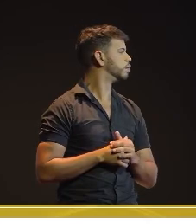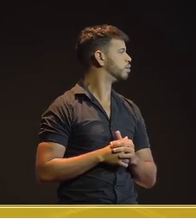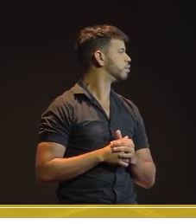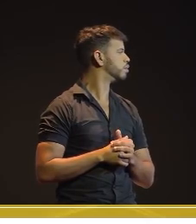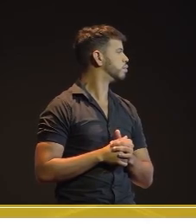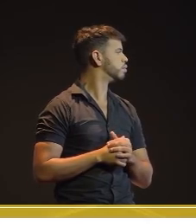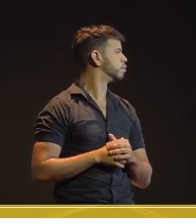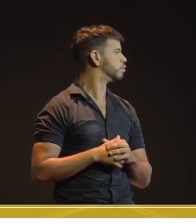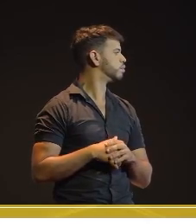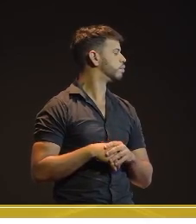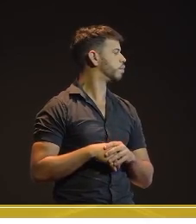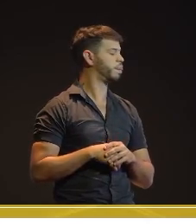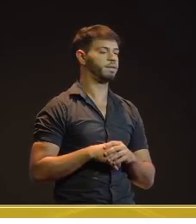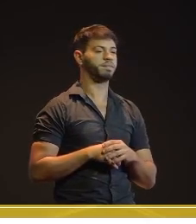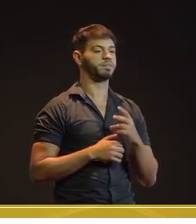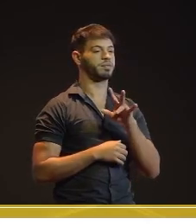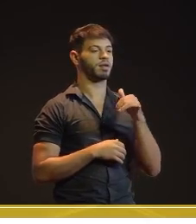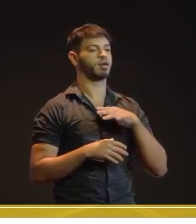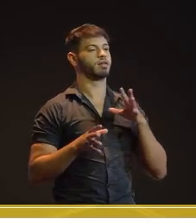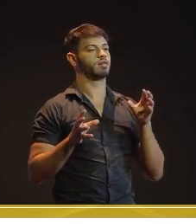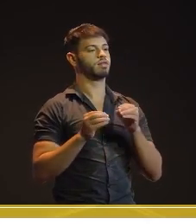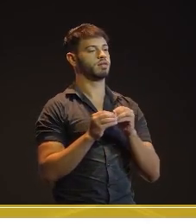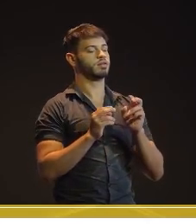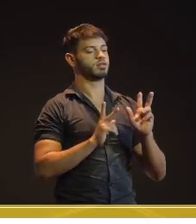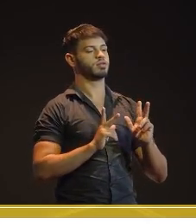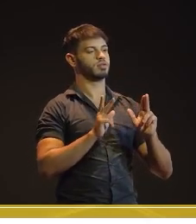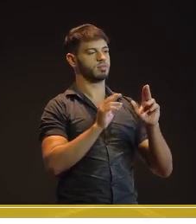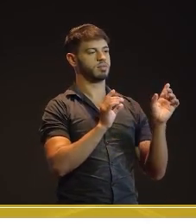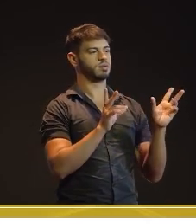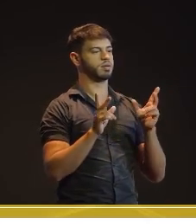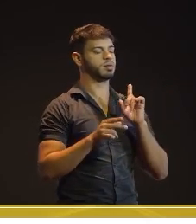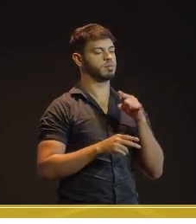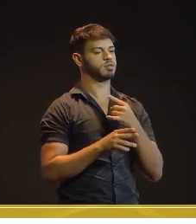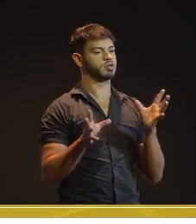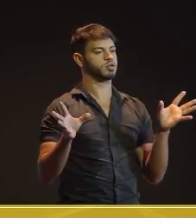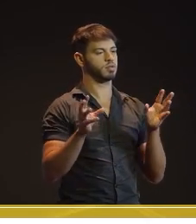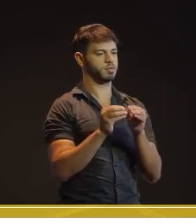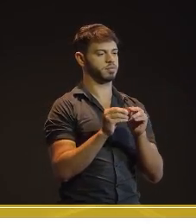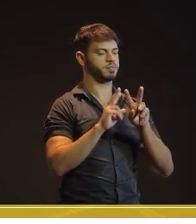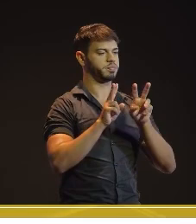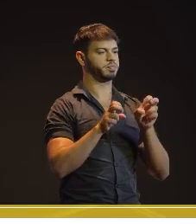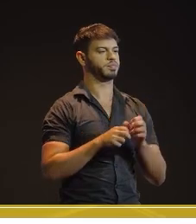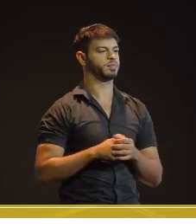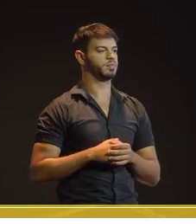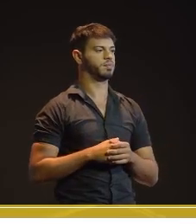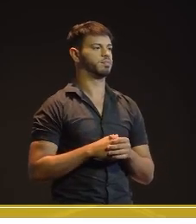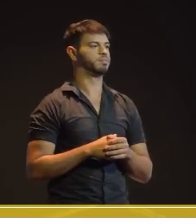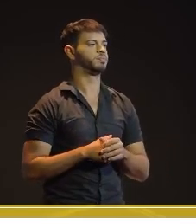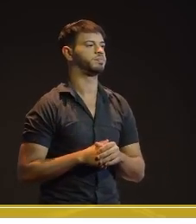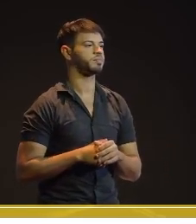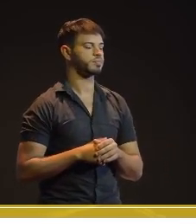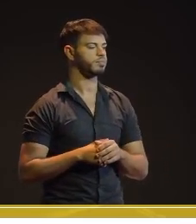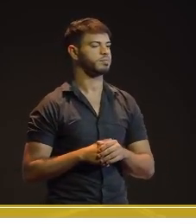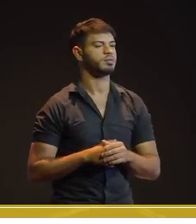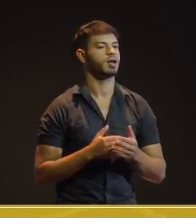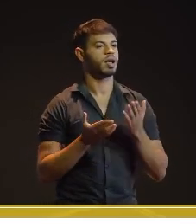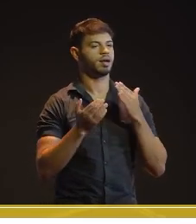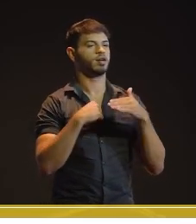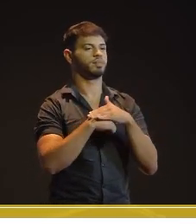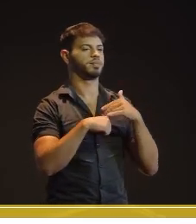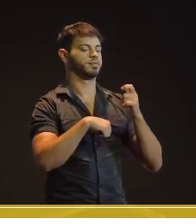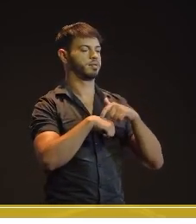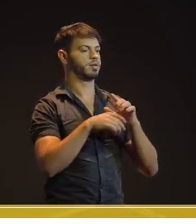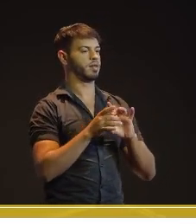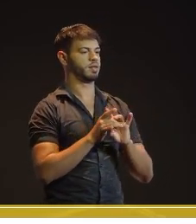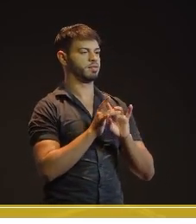Tá. Vou fazer mais um slide, só para a gente concluir a questão do que eu estava comentando antes da